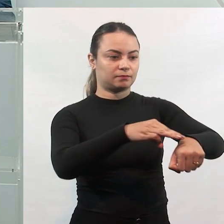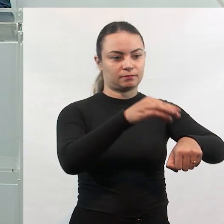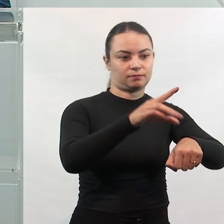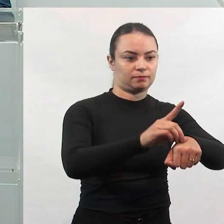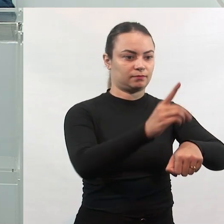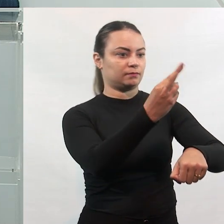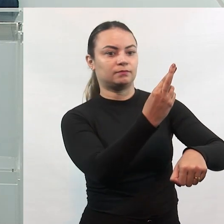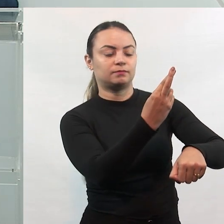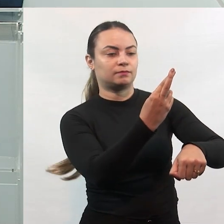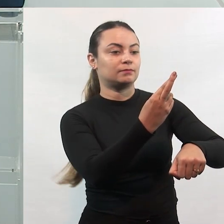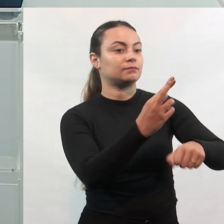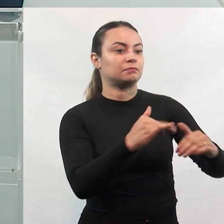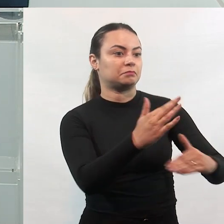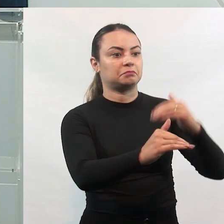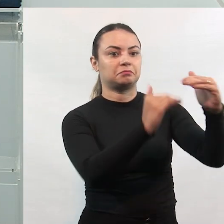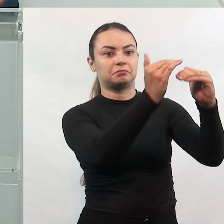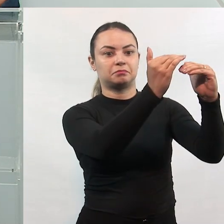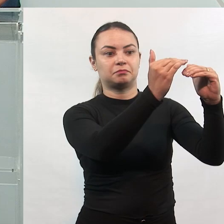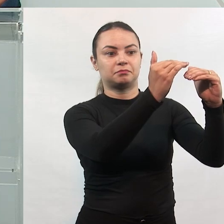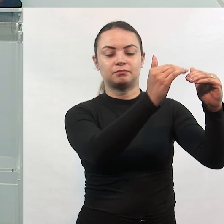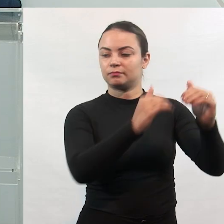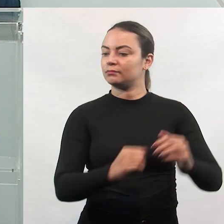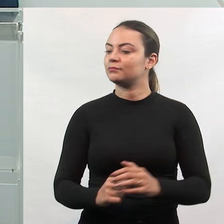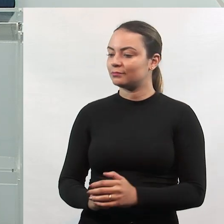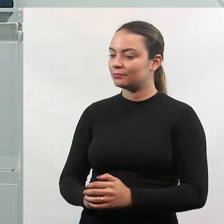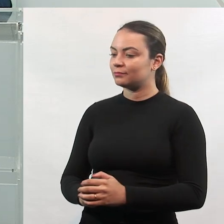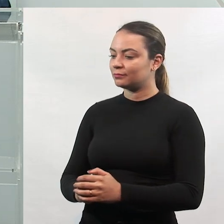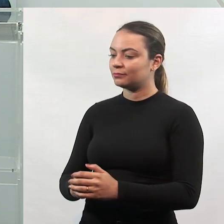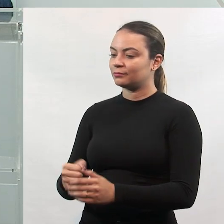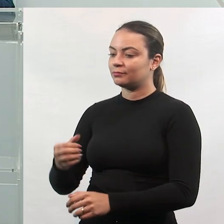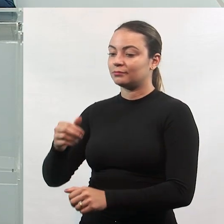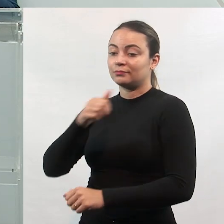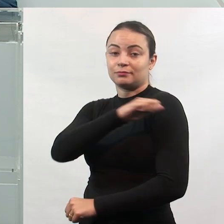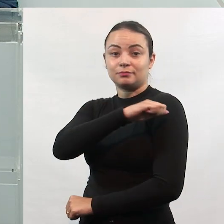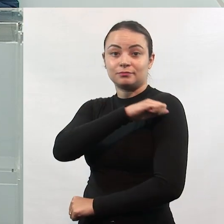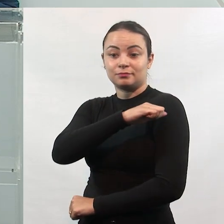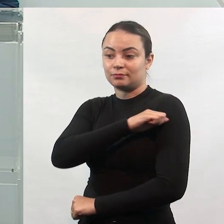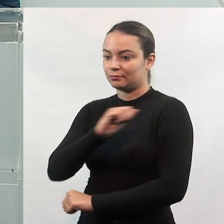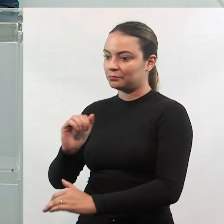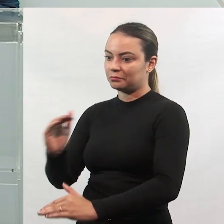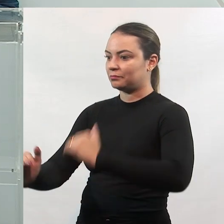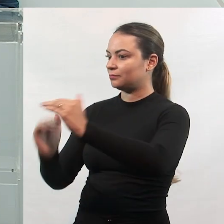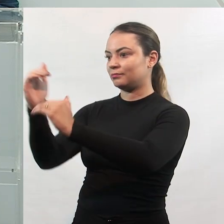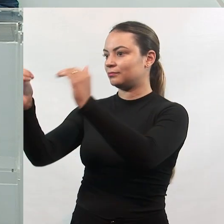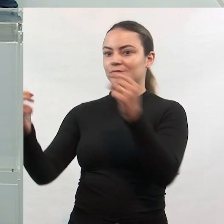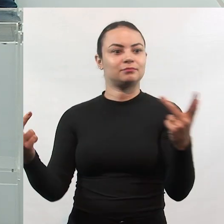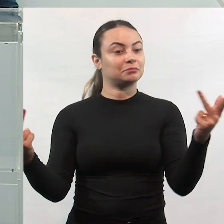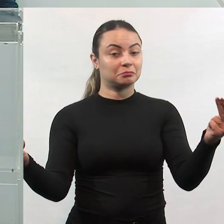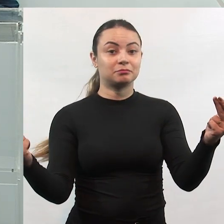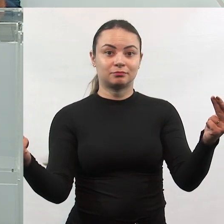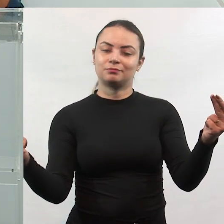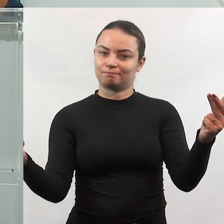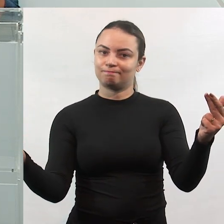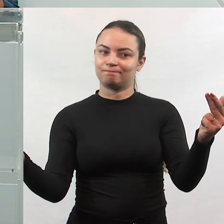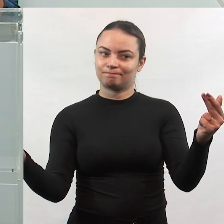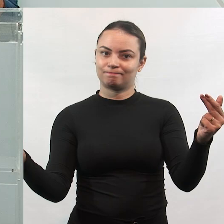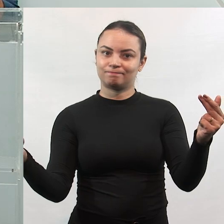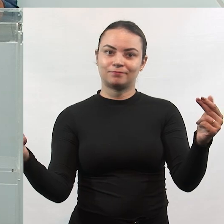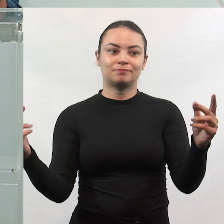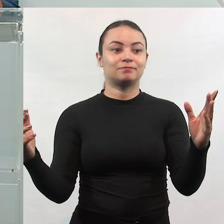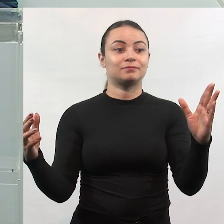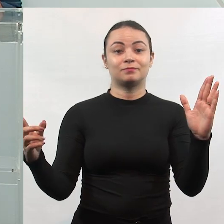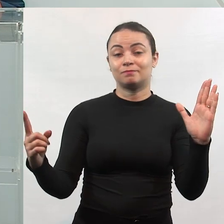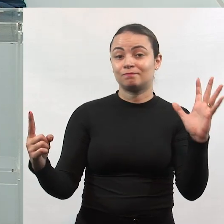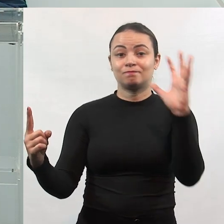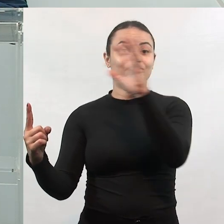formação do professor, maior o desempenho acadêmico. Então, assim, tem um impacto direto na vida do estudante, certo? É uma